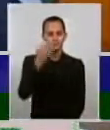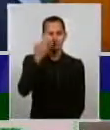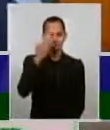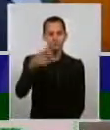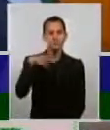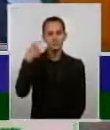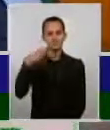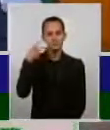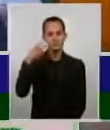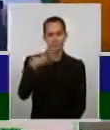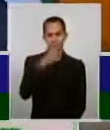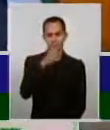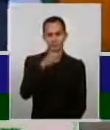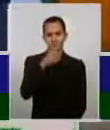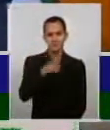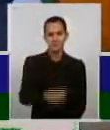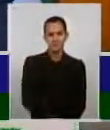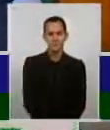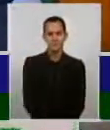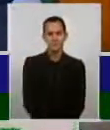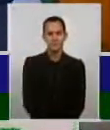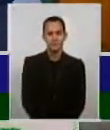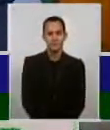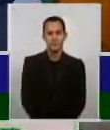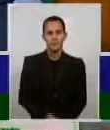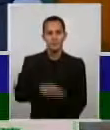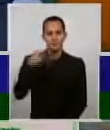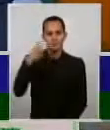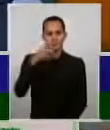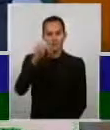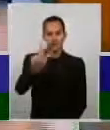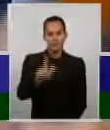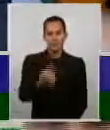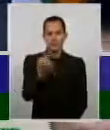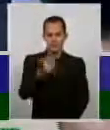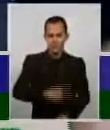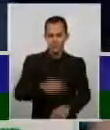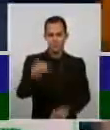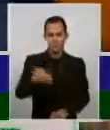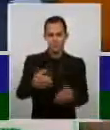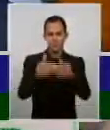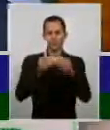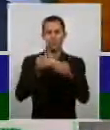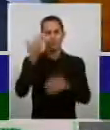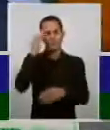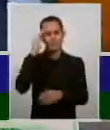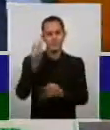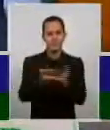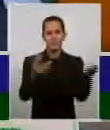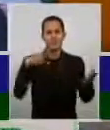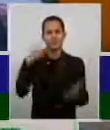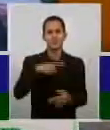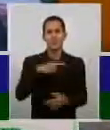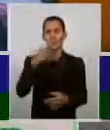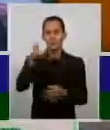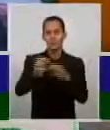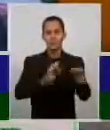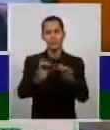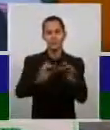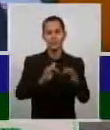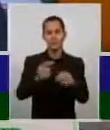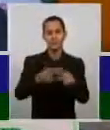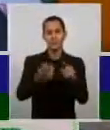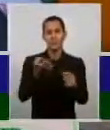Obrigado, vereador Zezinho Mendonça. Vereador Leles Lima, um minuto. Eu gostaria da compreensão dos vereadores. Nós temos ainda uma matéria.